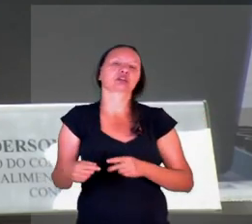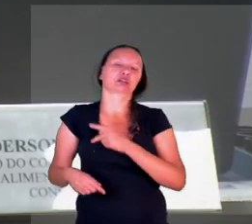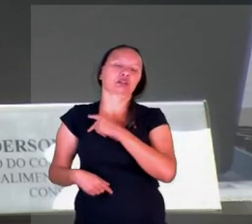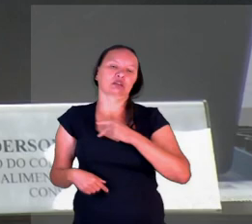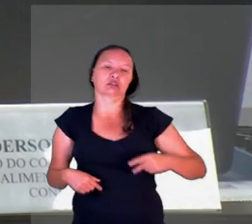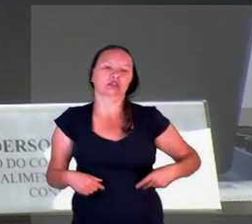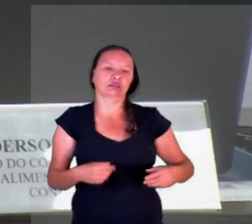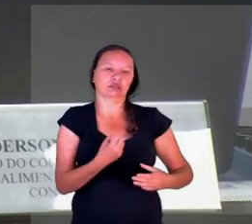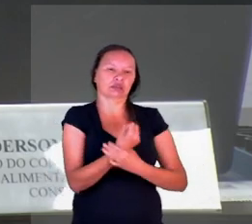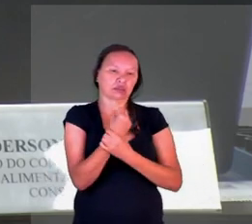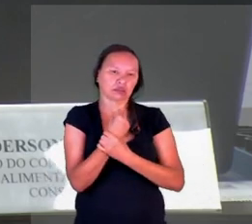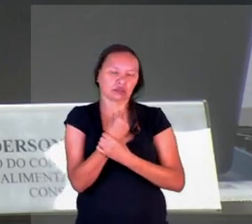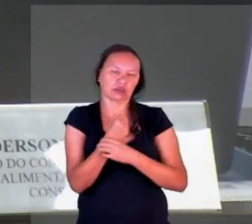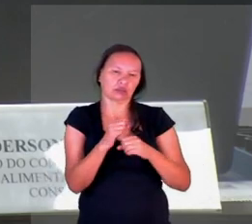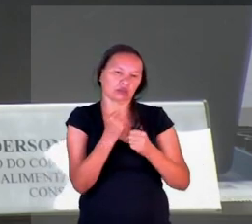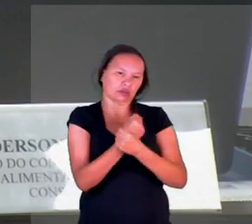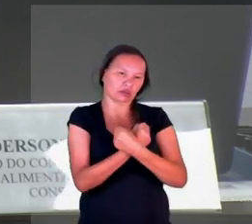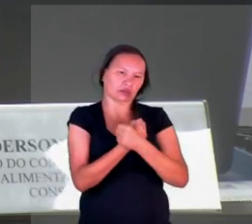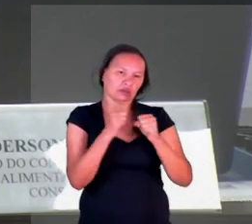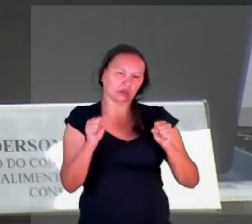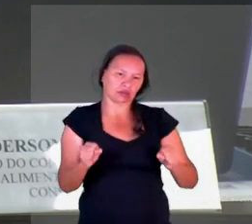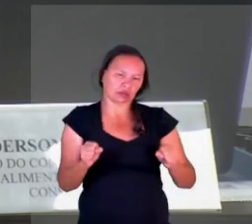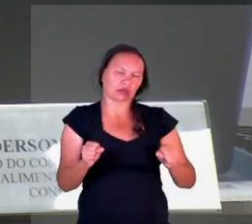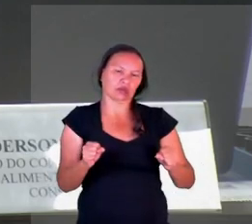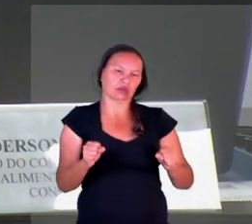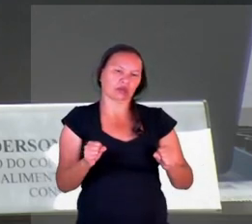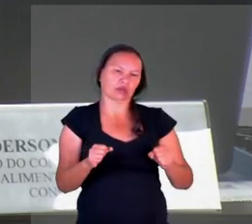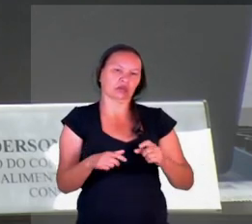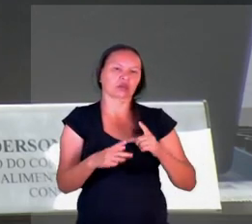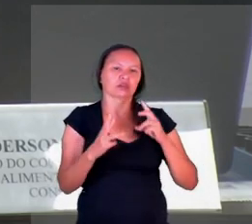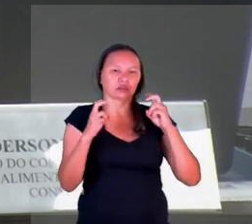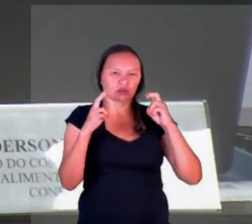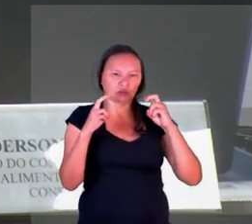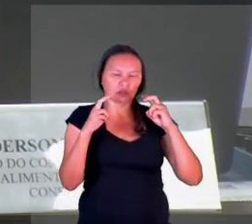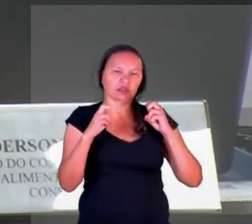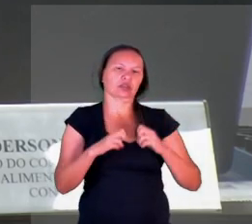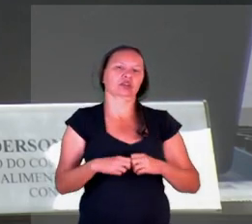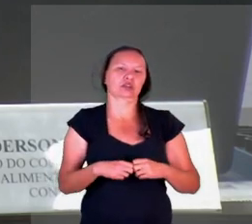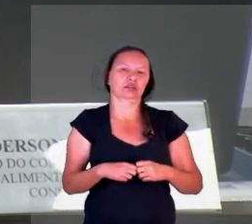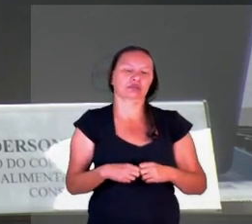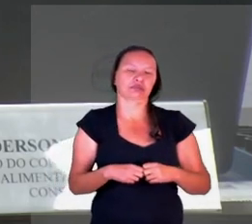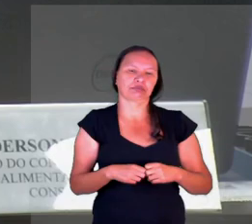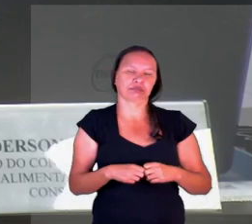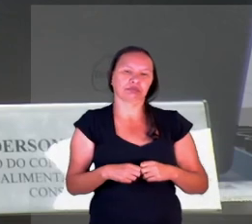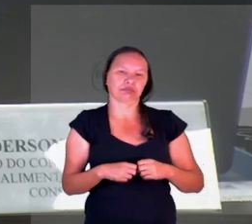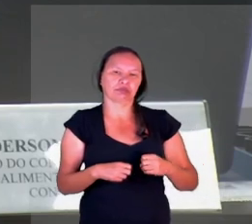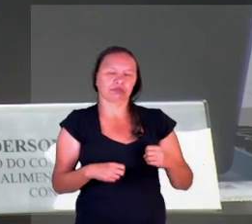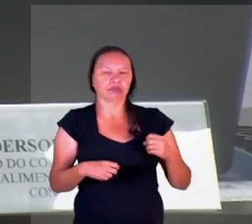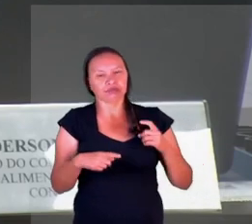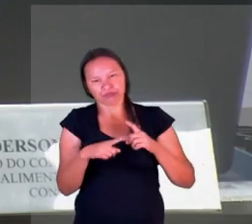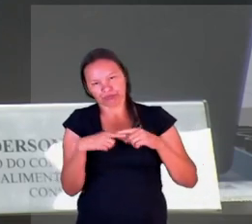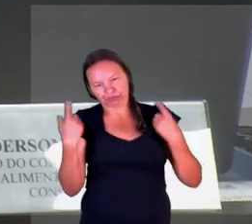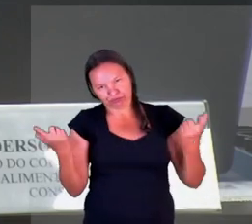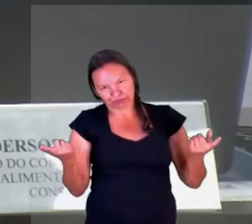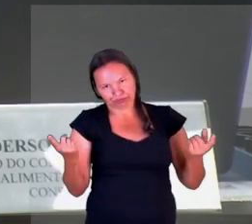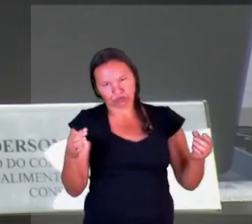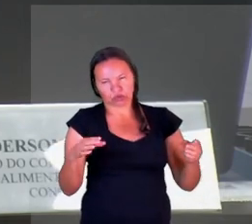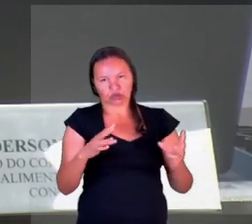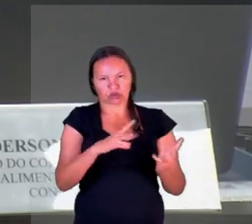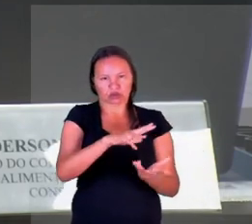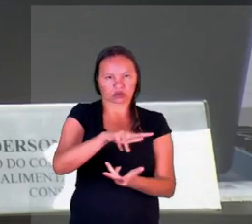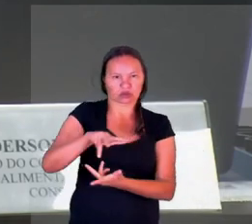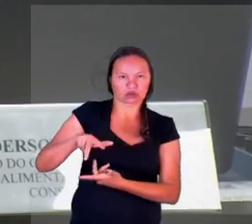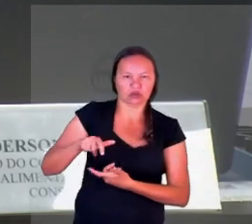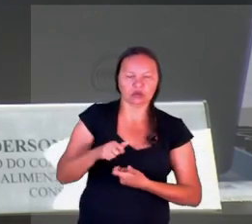refer portanto eh dessa questão então só para você ter uma ideia é inadmissível termos no mundo todo nessas quase um